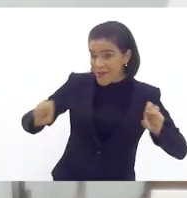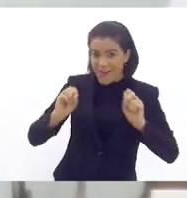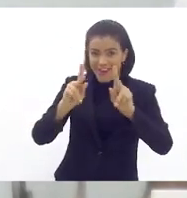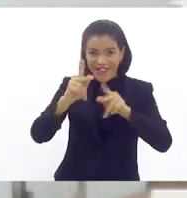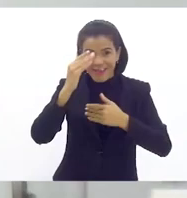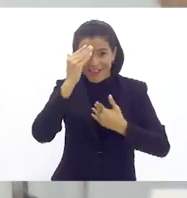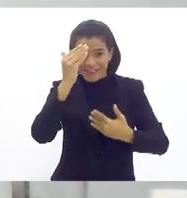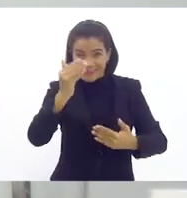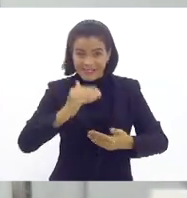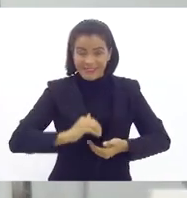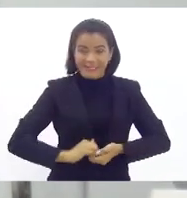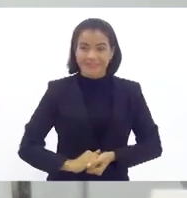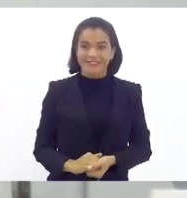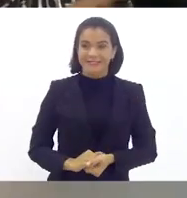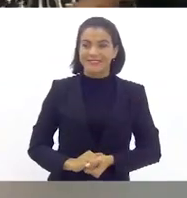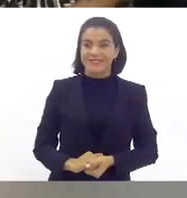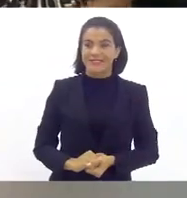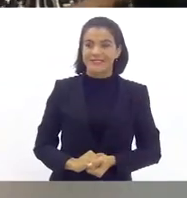Muito obrigada.